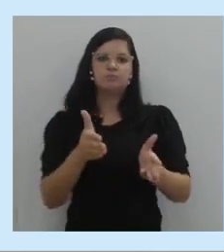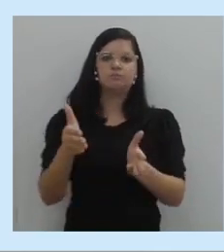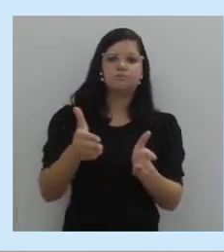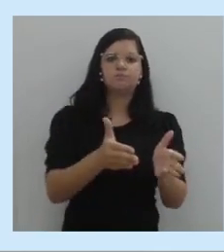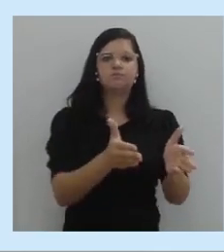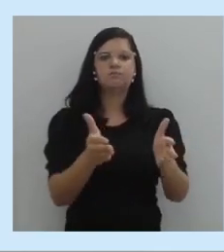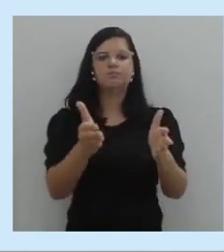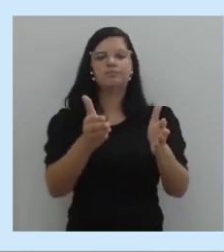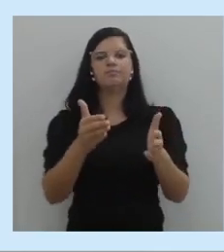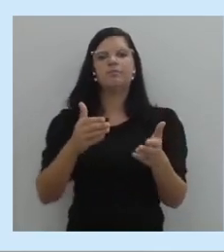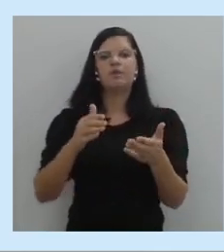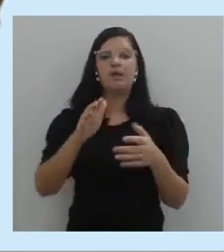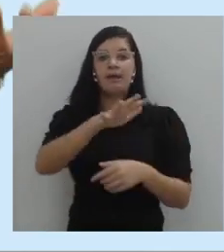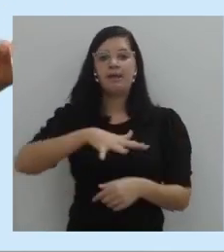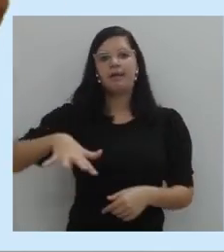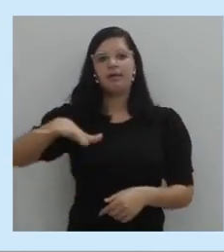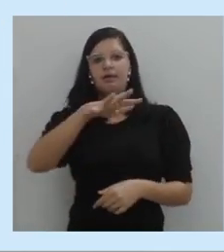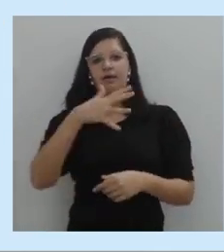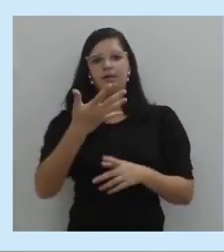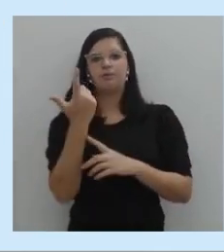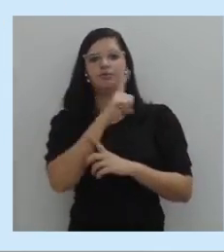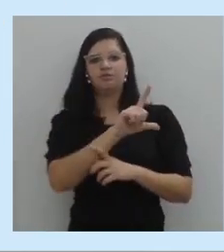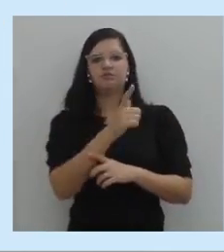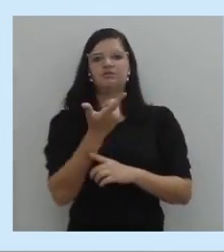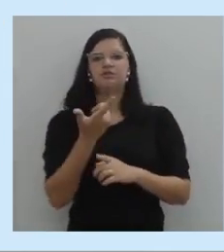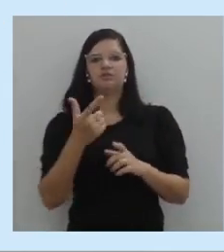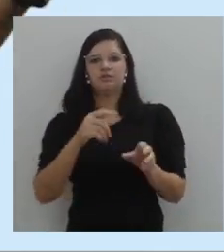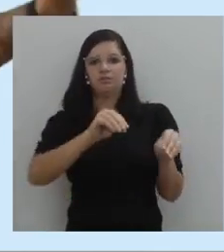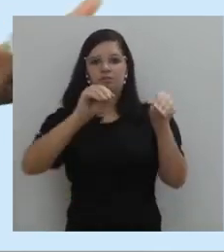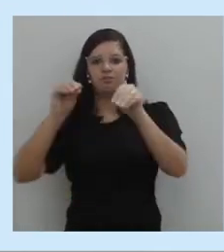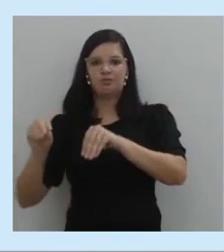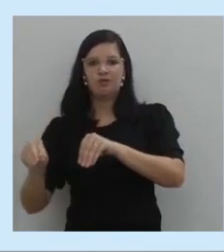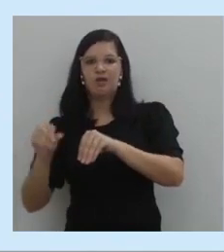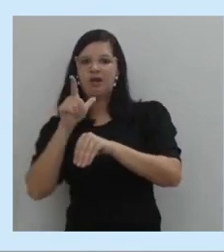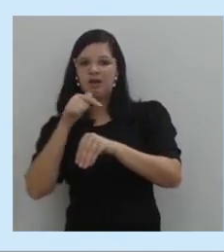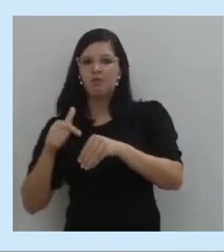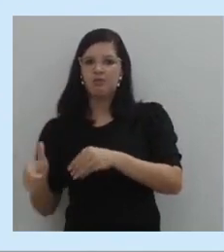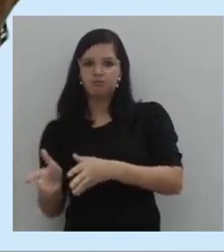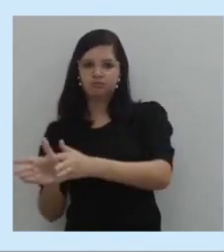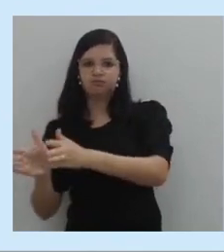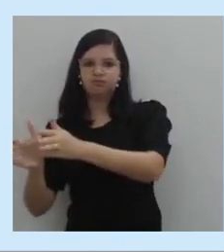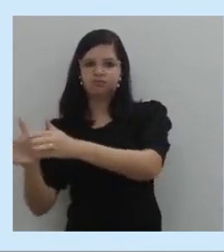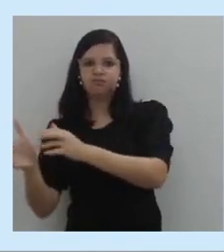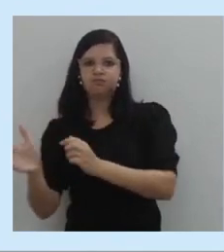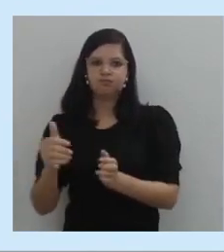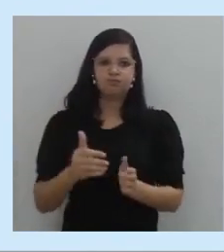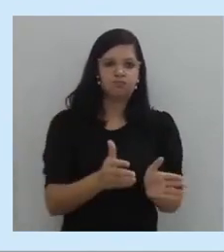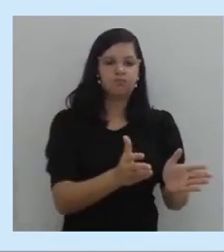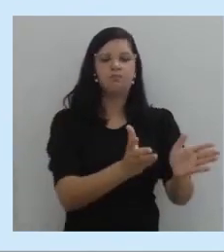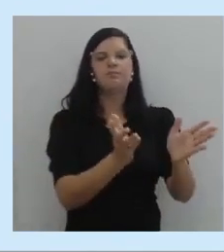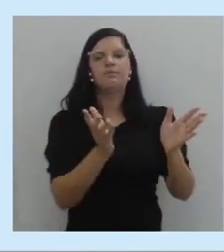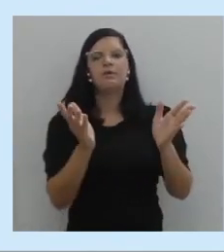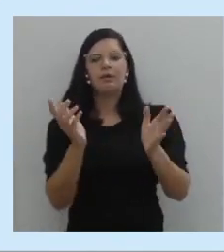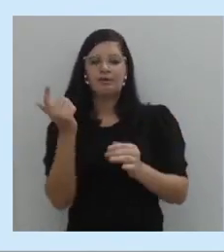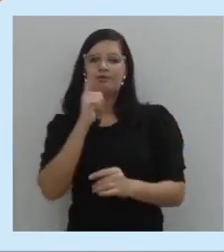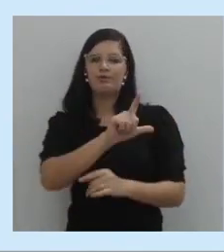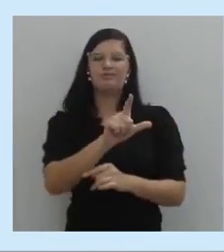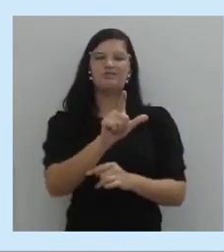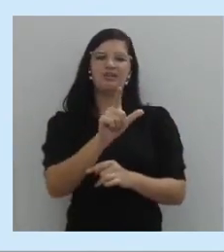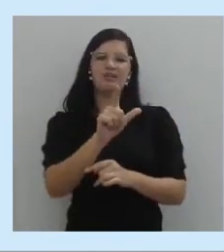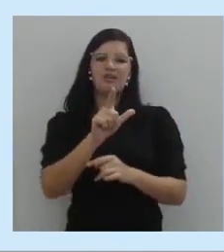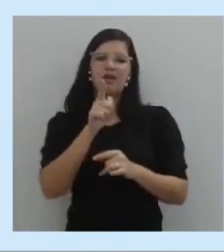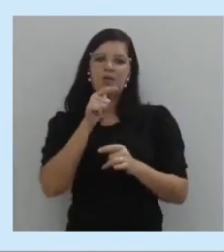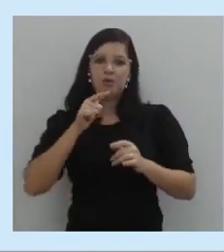rios, tá? É nessas áreas também que há um deslocamento de água superficial e isso faz com